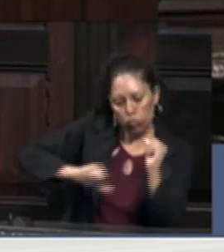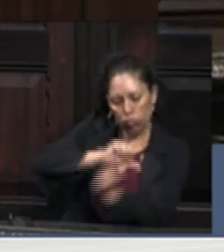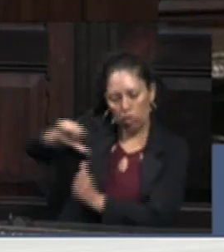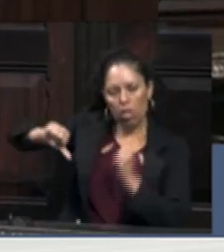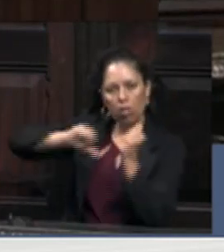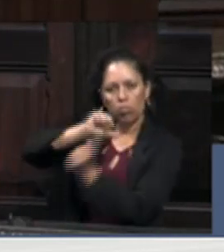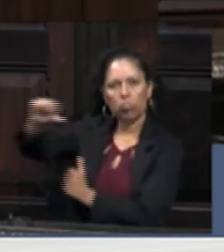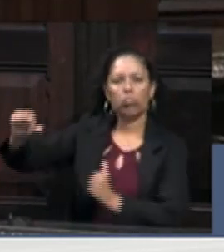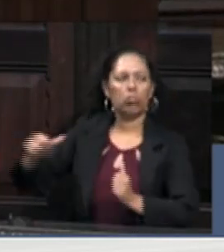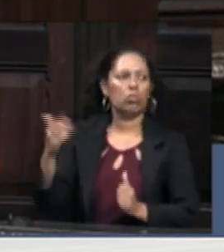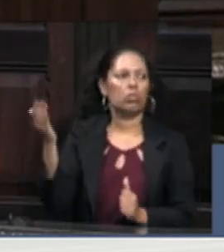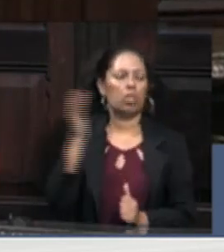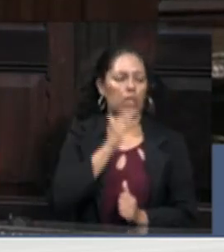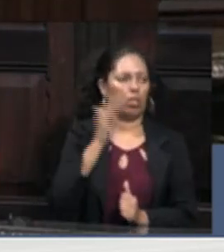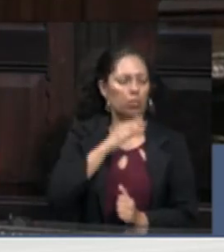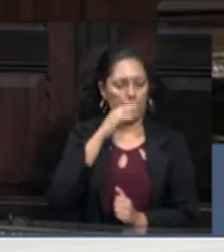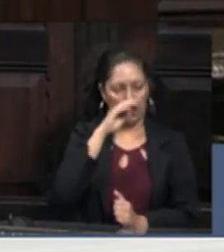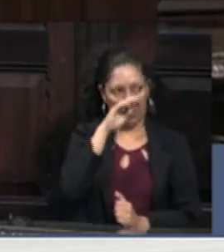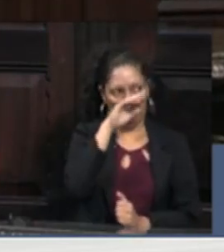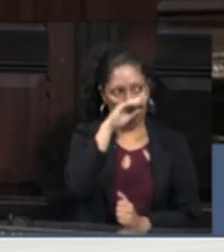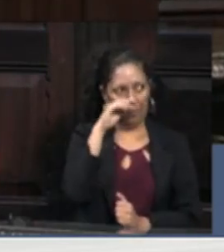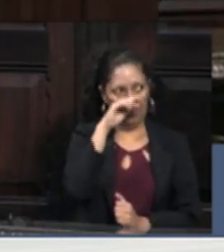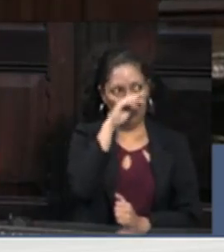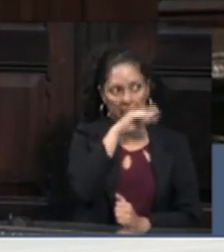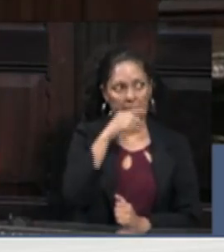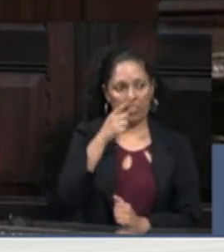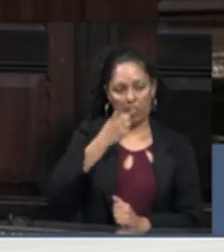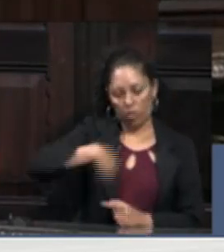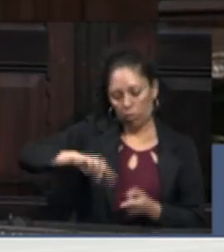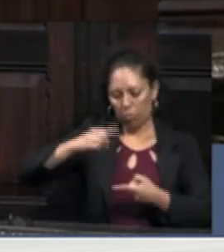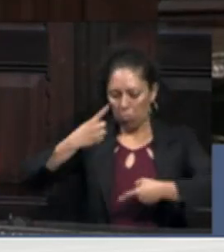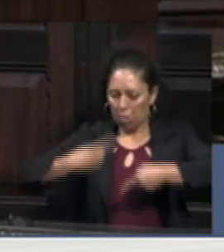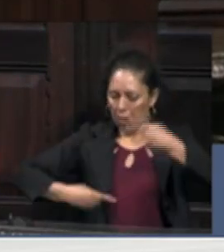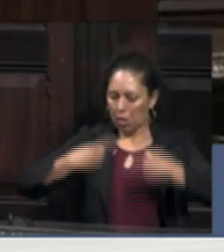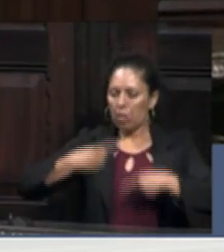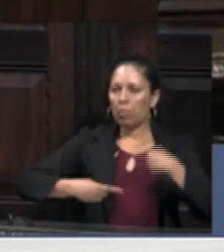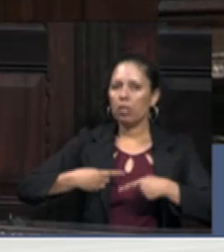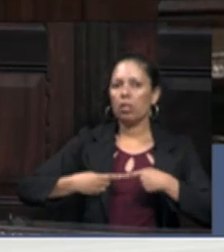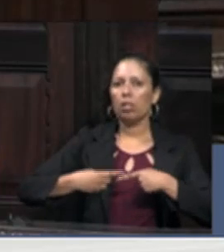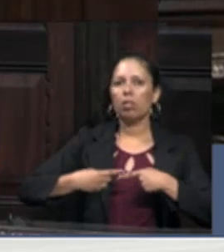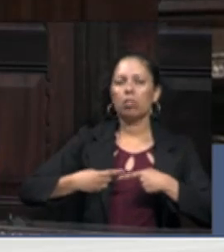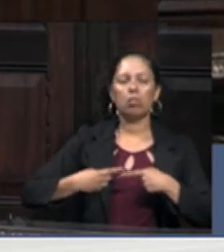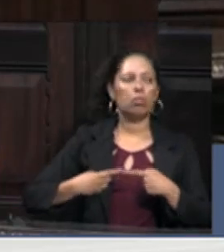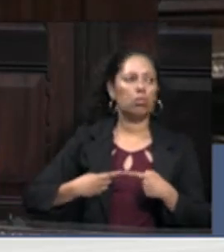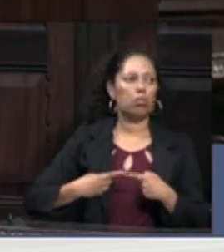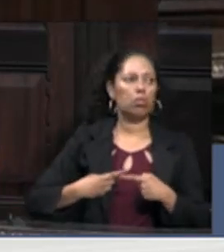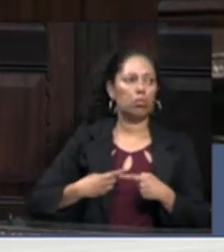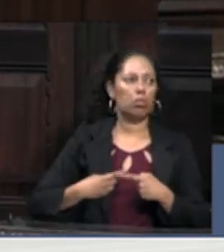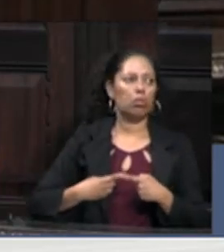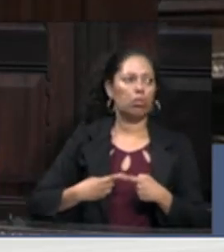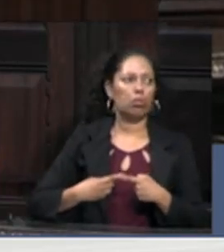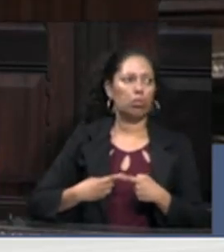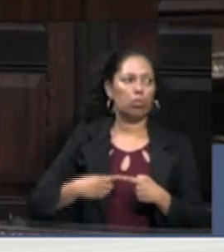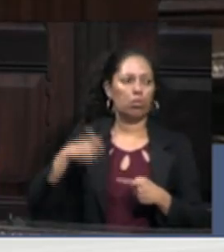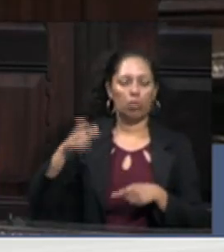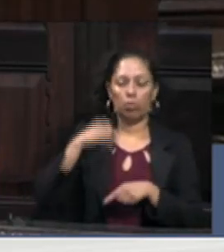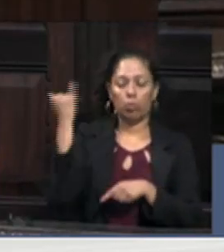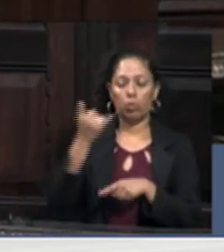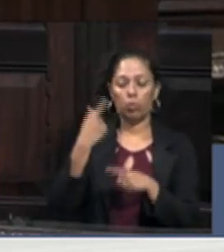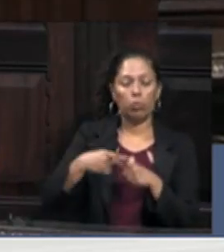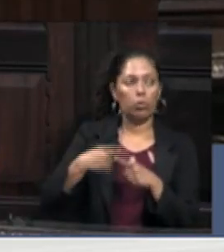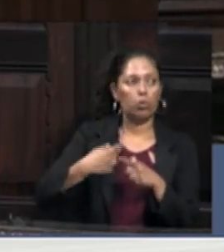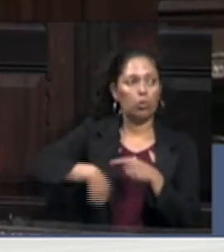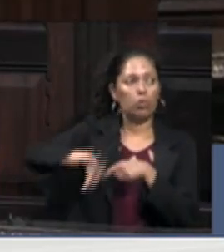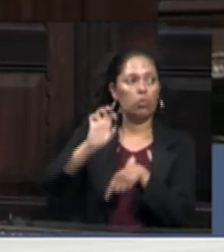o deputado Anderson Nogueira, no debate sobre orçamento. Esqueci de citá-lo. O Estado do Rio de Janeiro